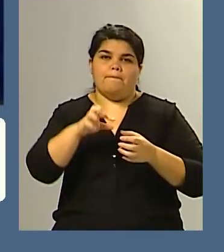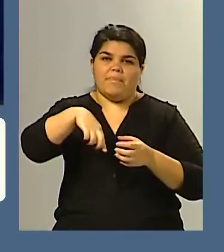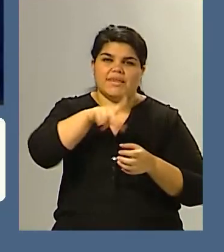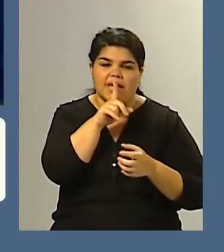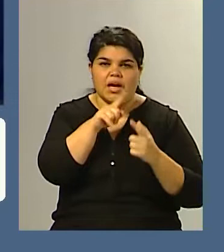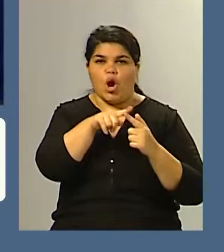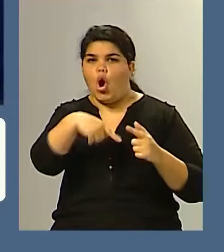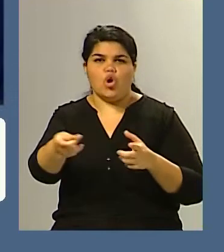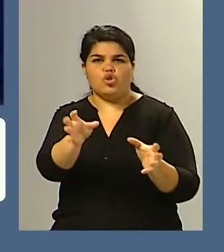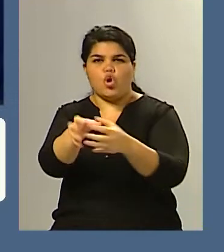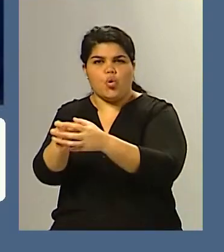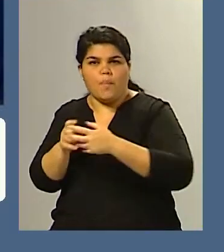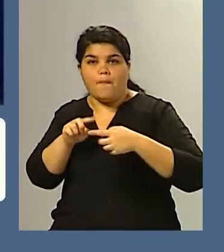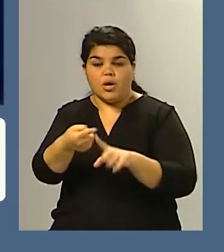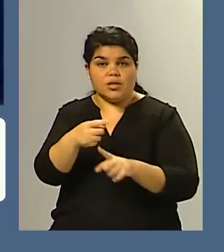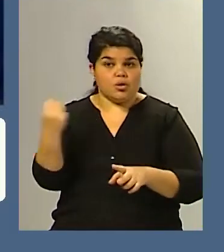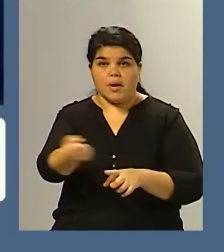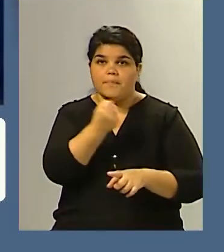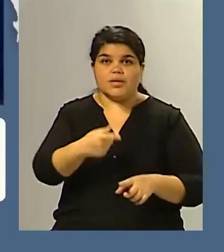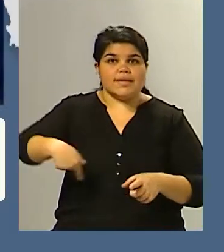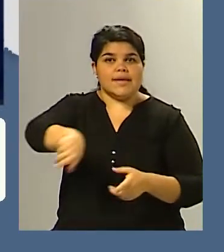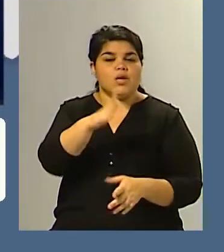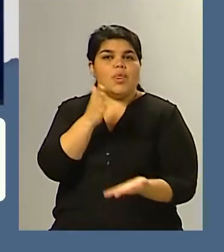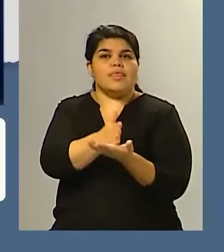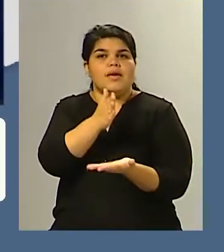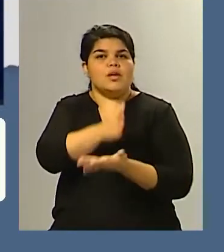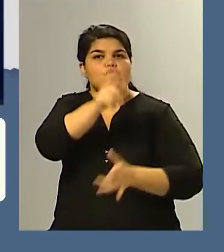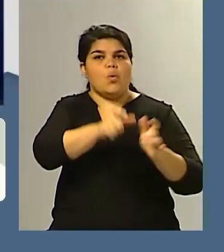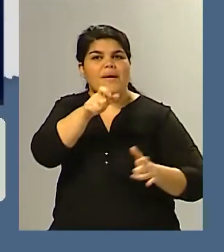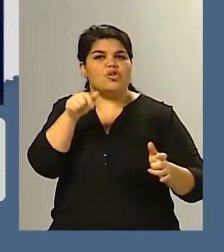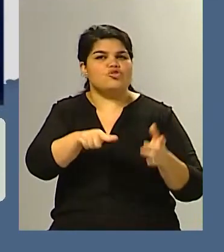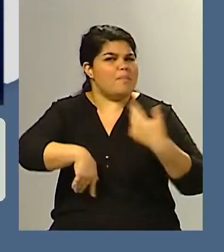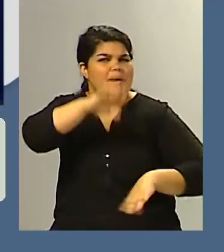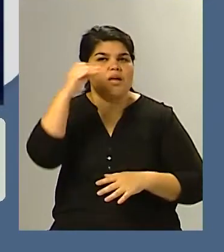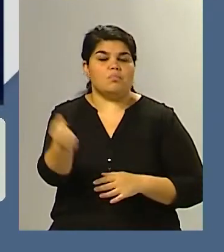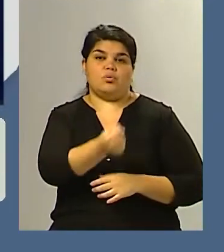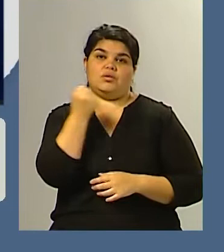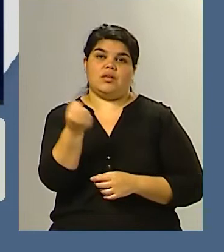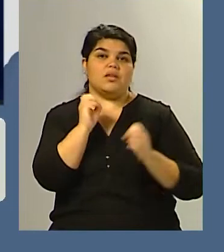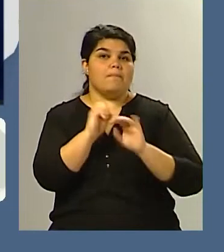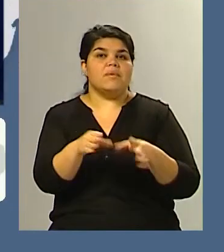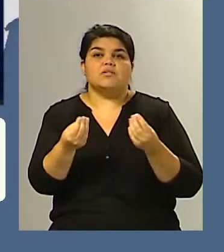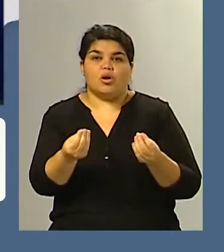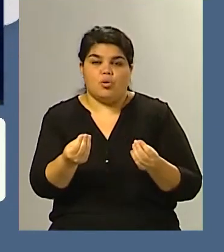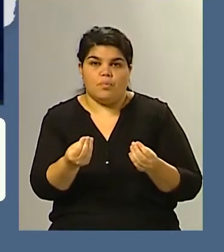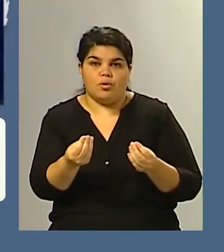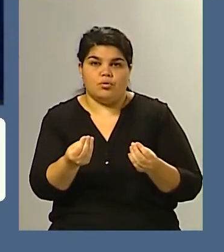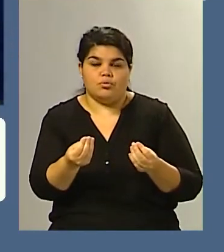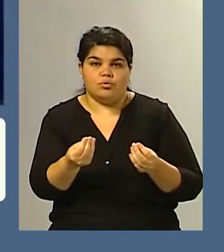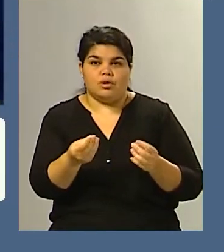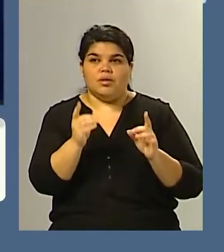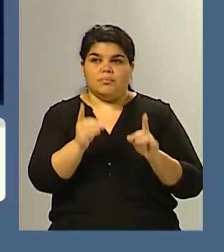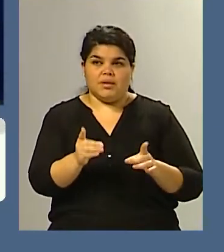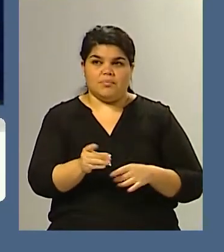de valoração da agenda dos direitos humanos como na agenda do Estado surgiu dentro do governo Fernando